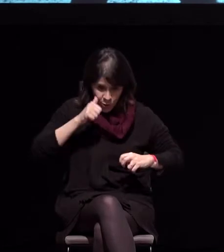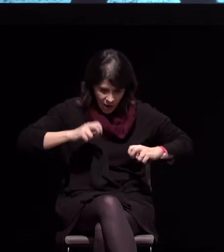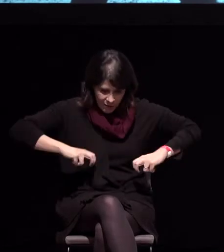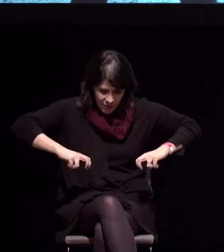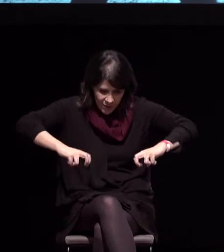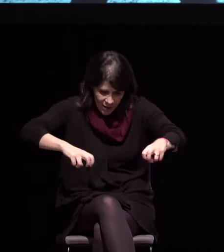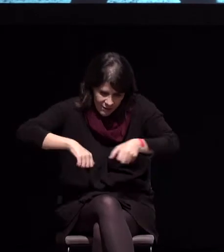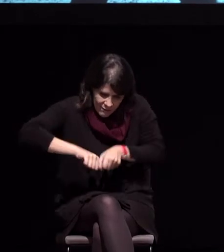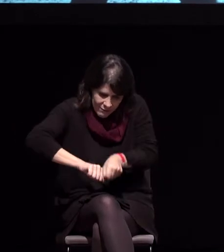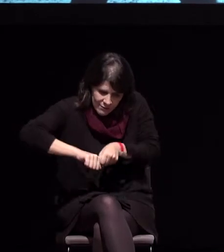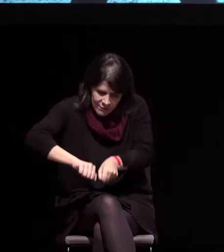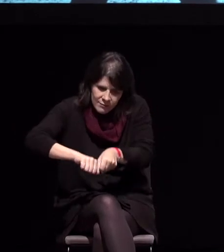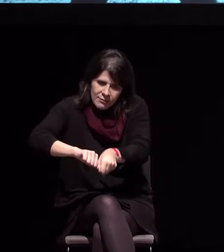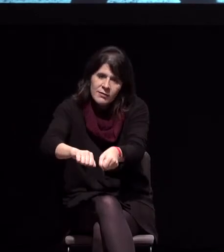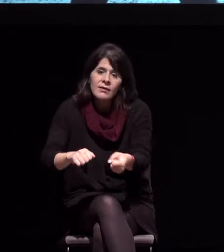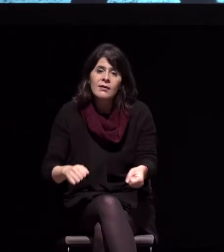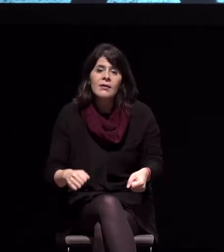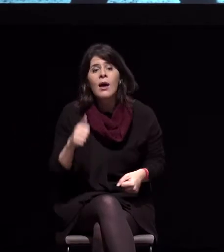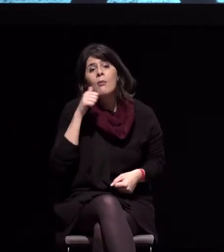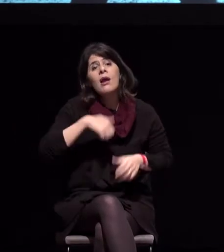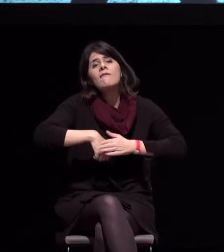faziam?